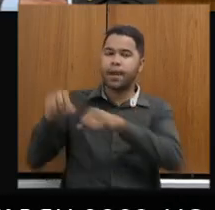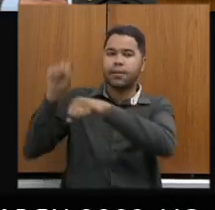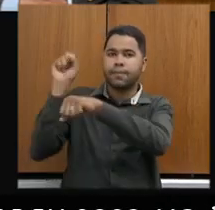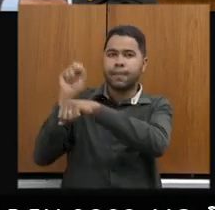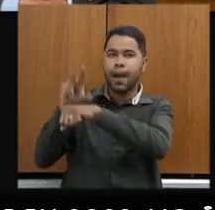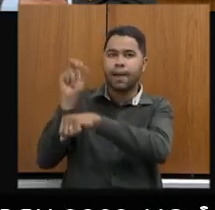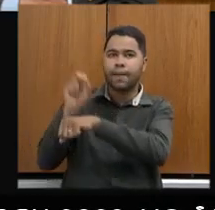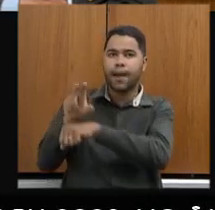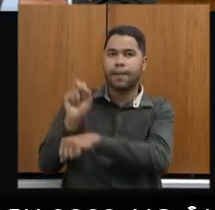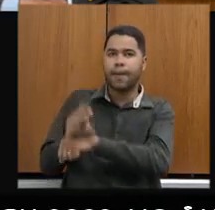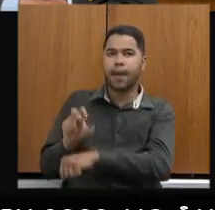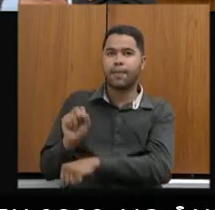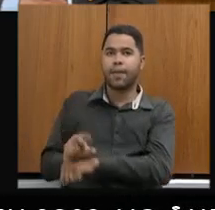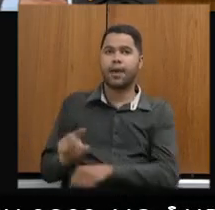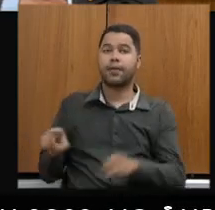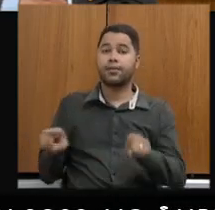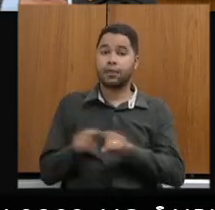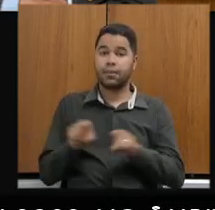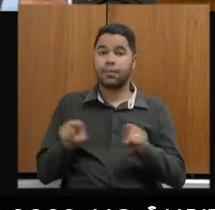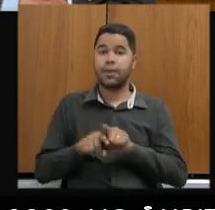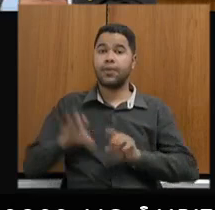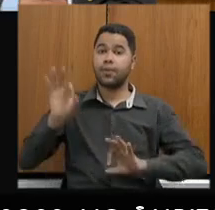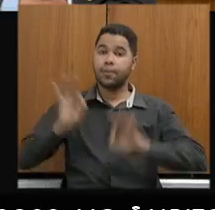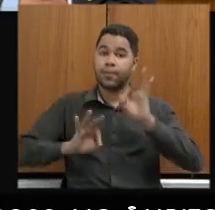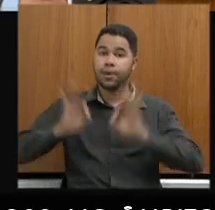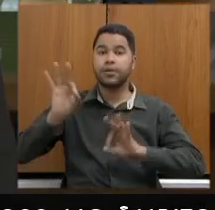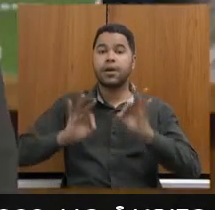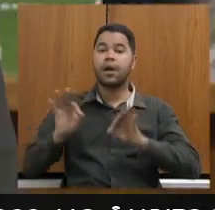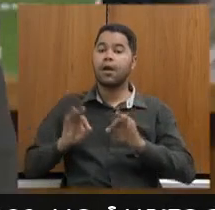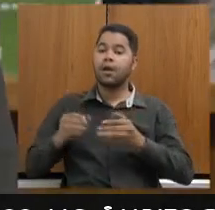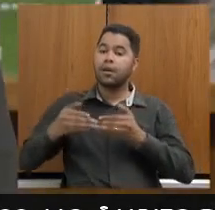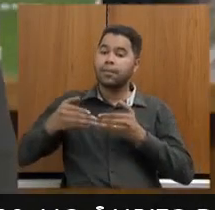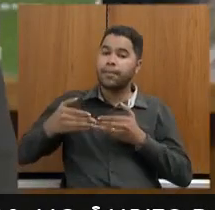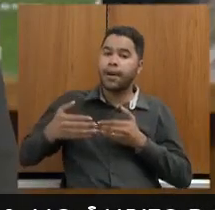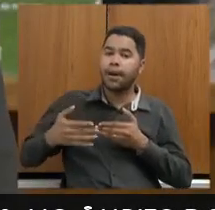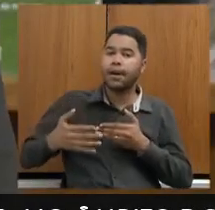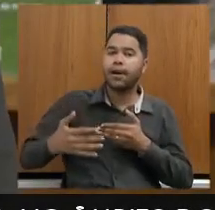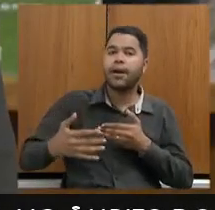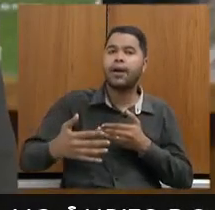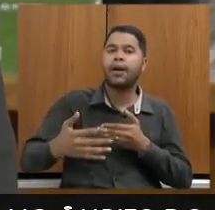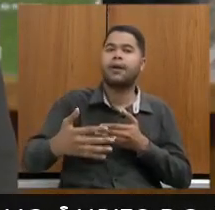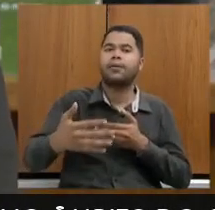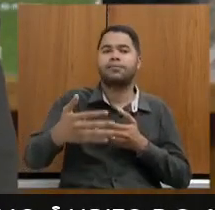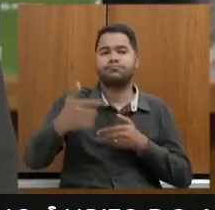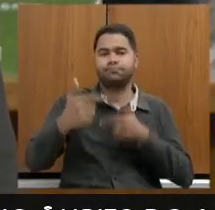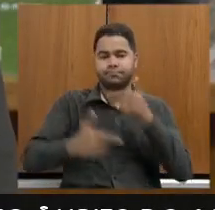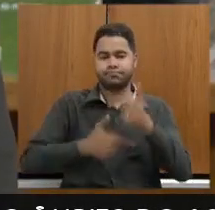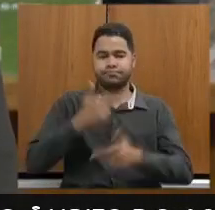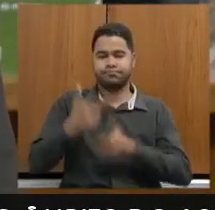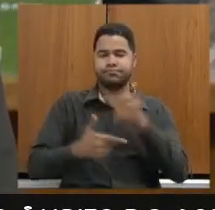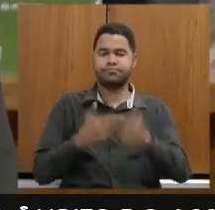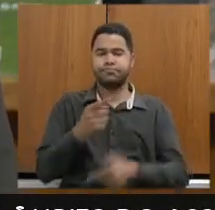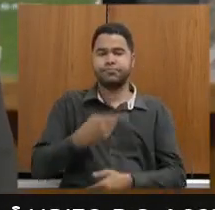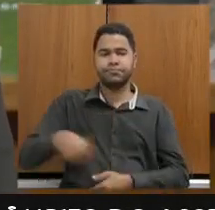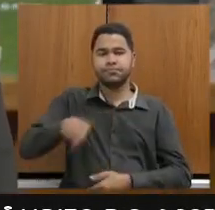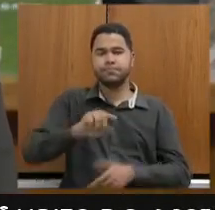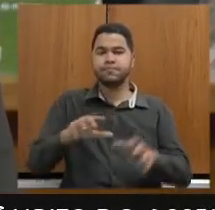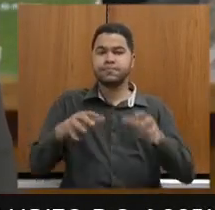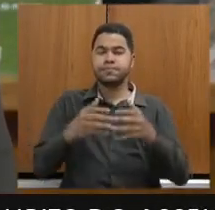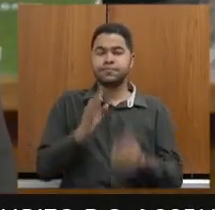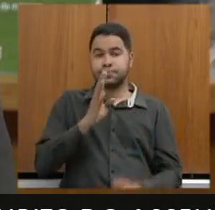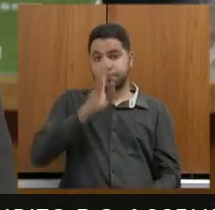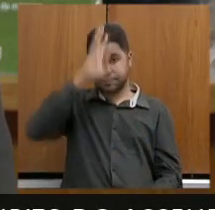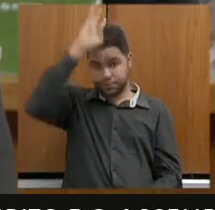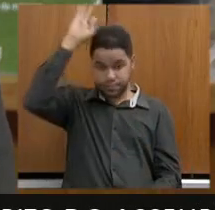e fazendo também que com que possamos ter um planejamento de longo prazo para a carreira desses oficiais do Corpo de Bombeiros